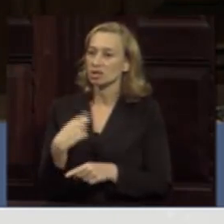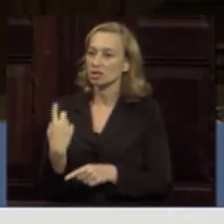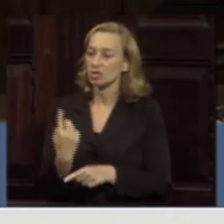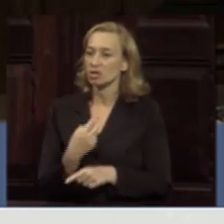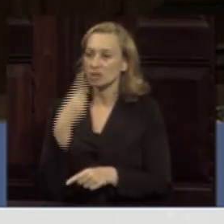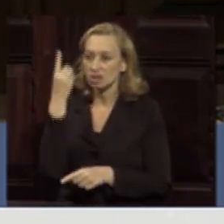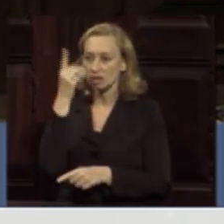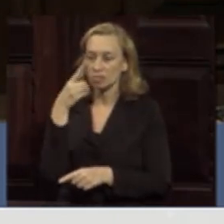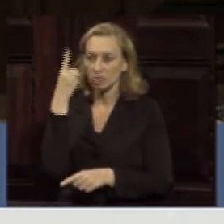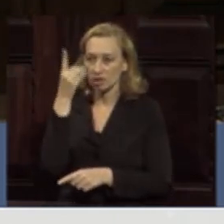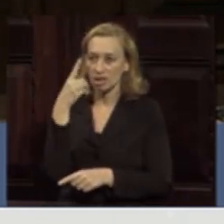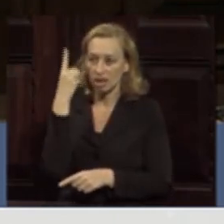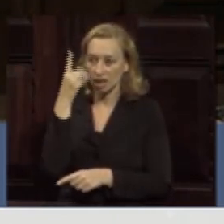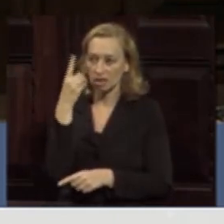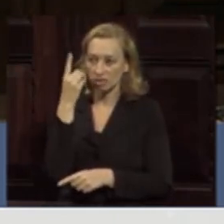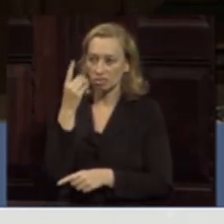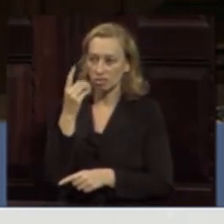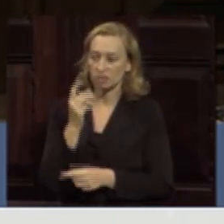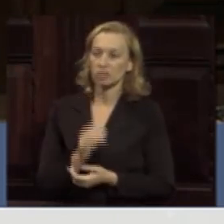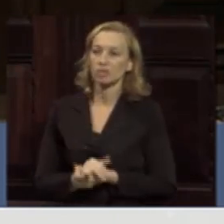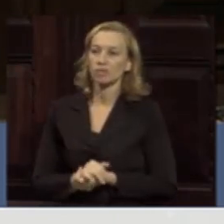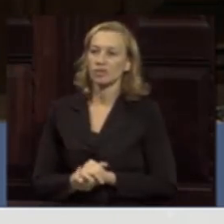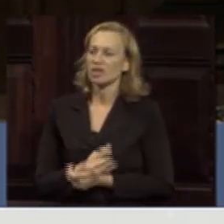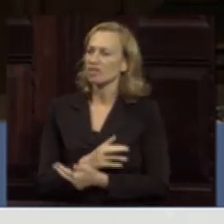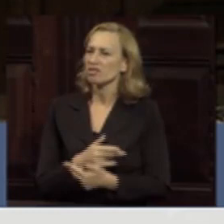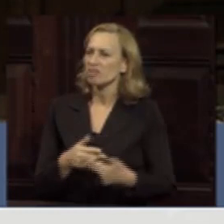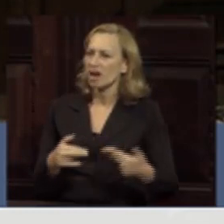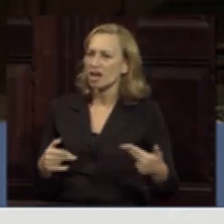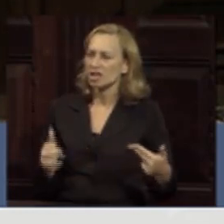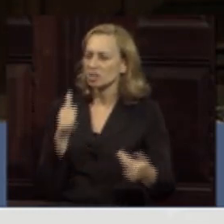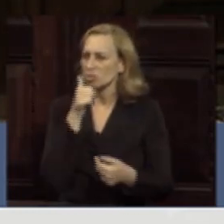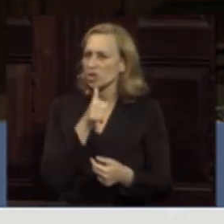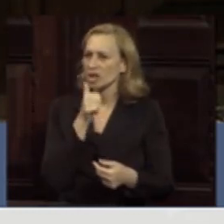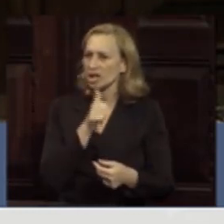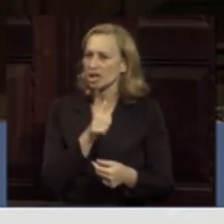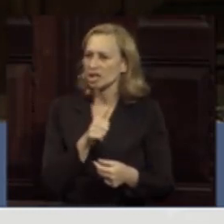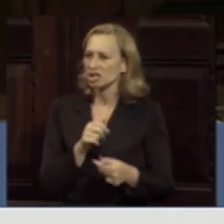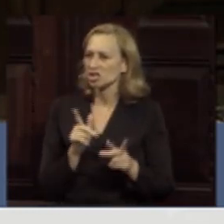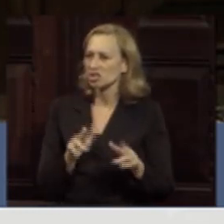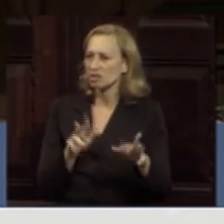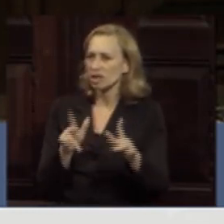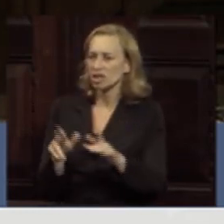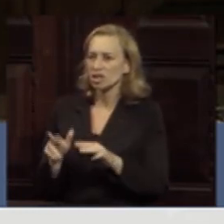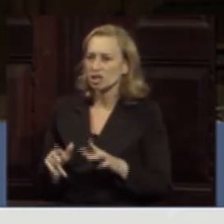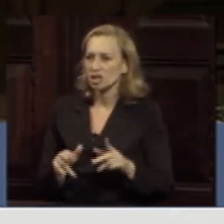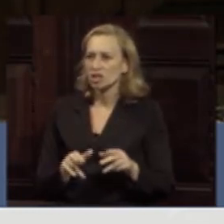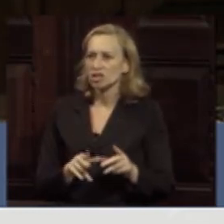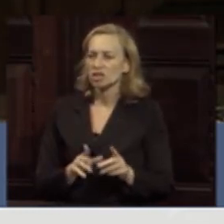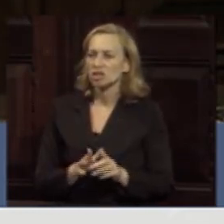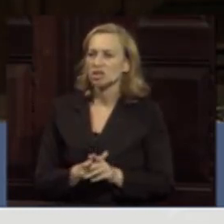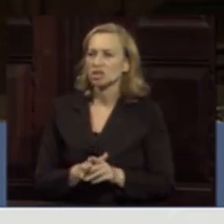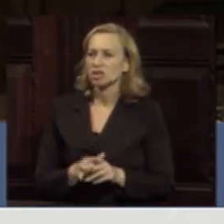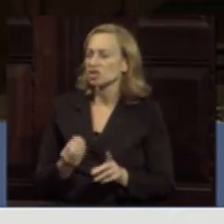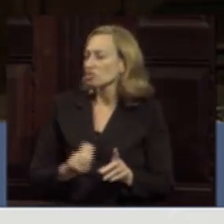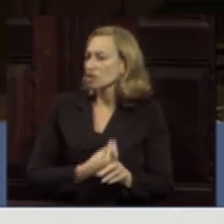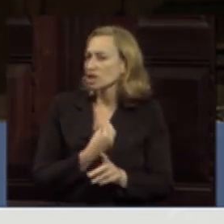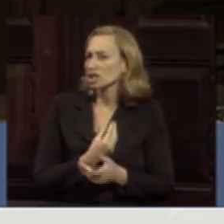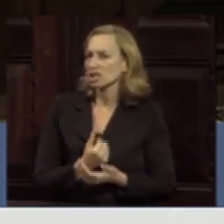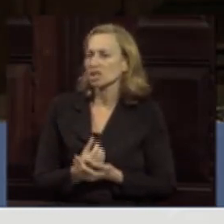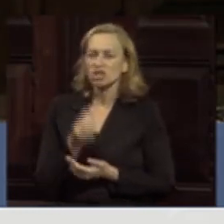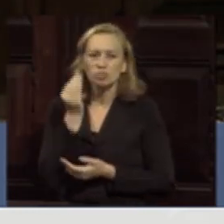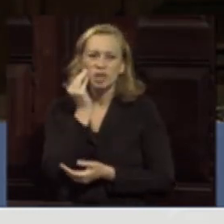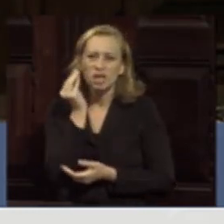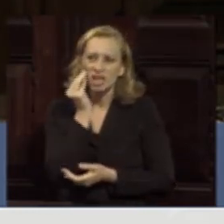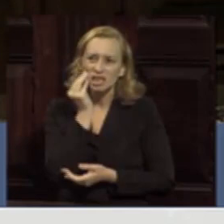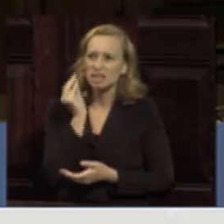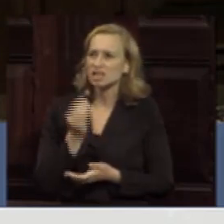várias mulheres de diferentes origens sociais, com diferentes formações, com diferentes experiências